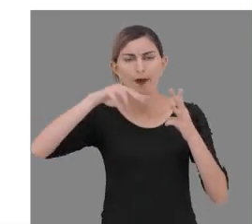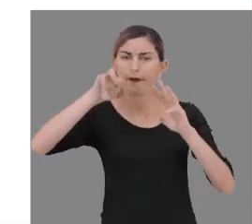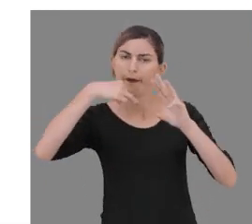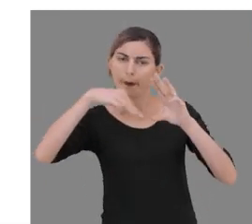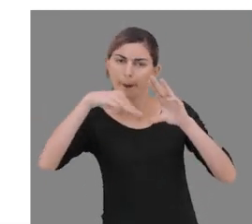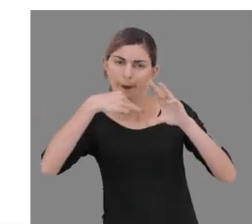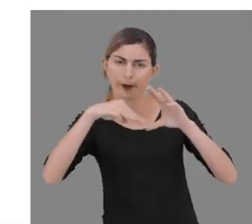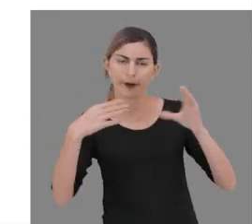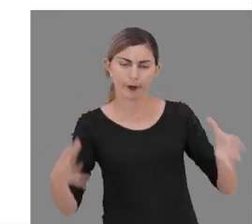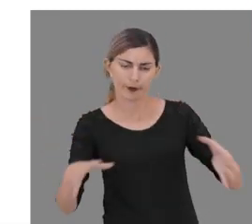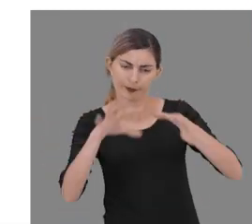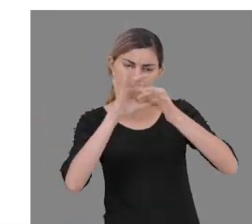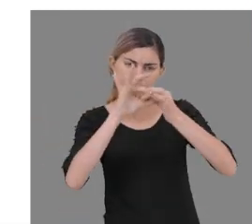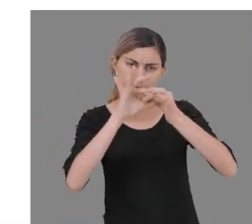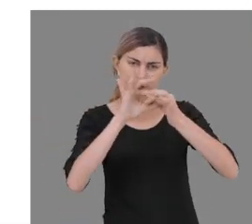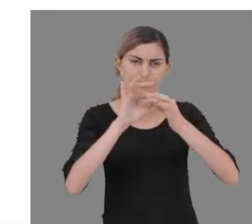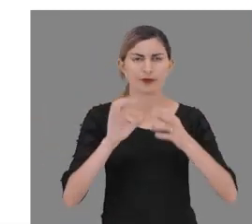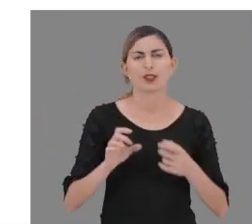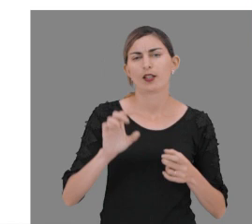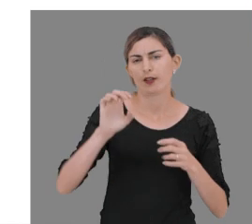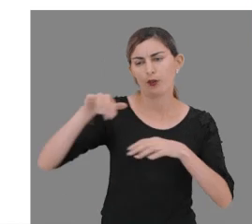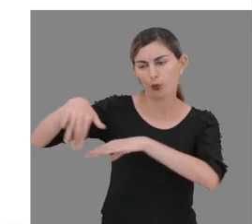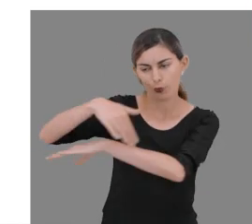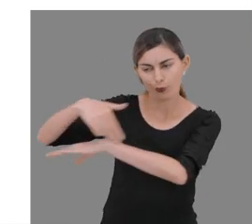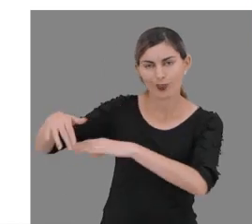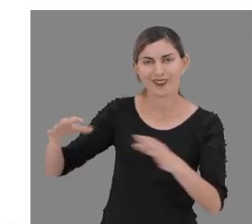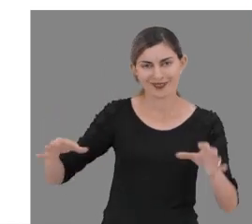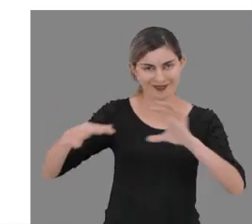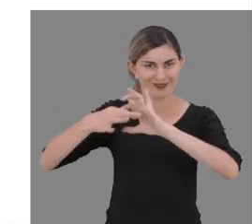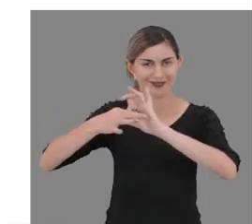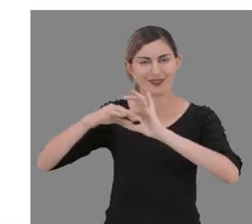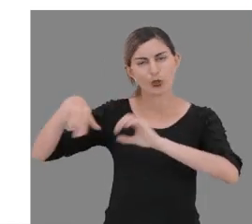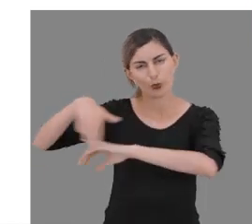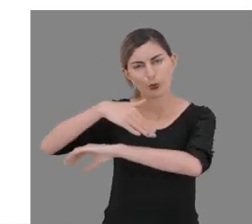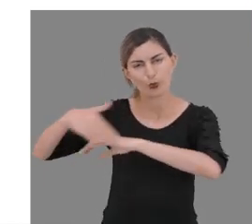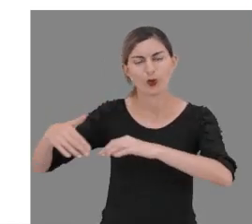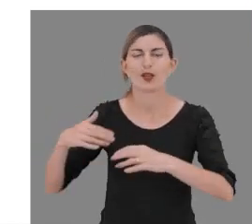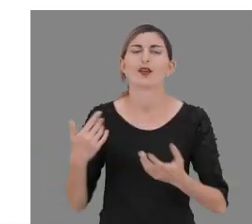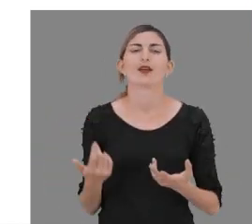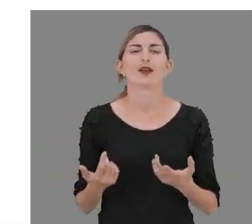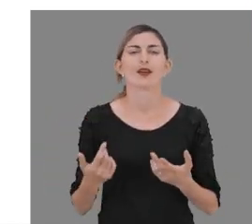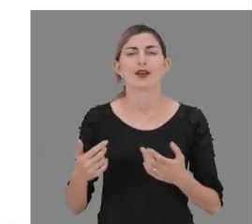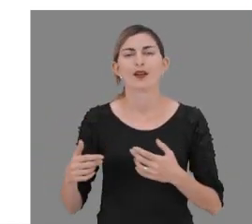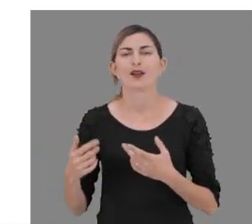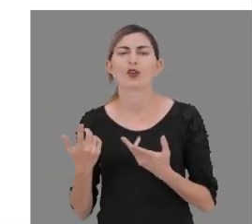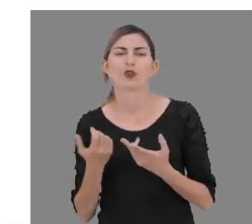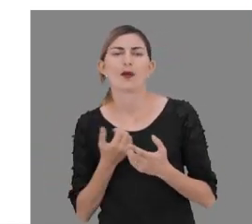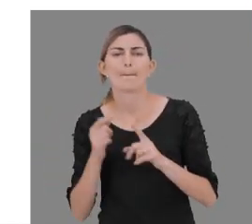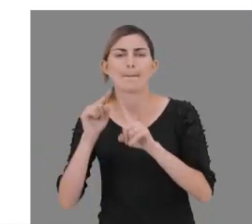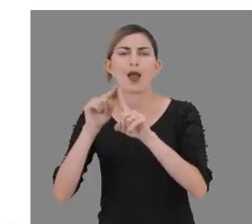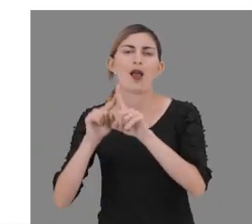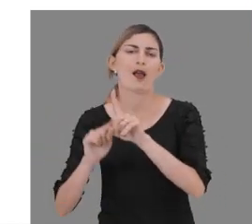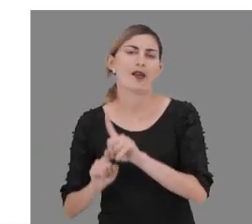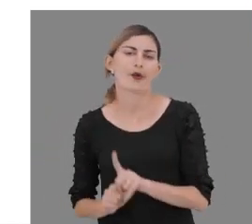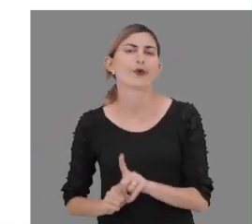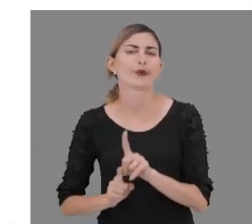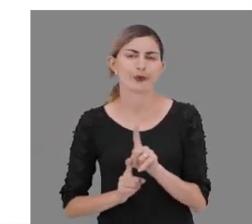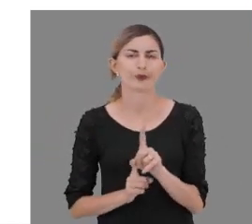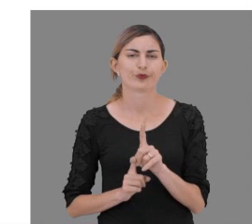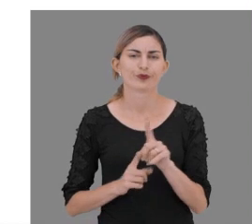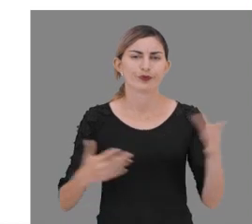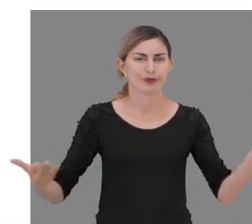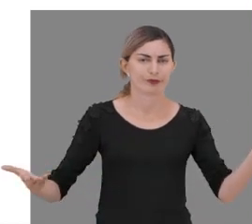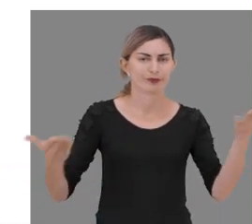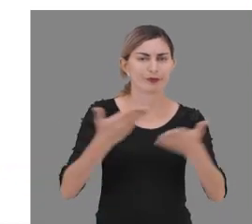e-mail. Ela faz relação com a entidade endereço, que contém um identificador, uma rua e um